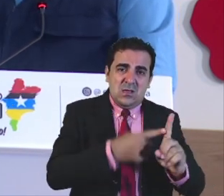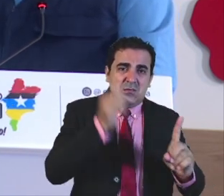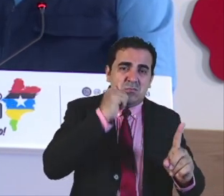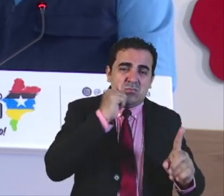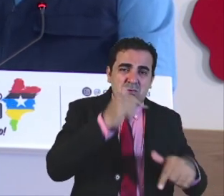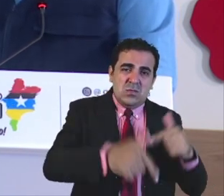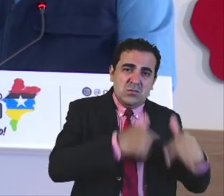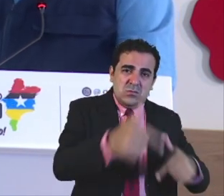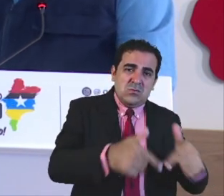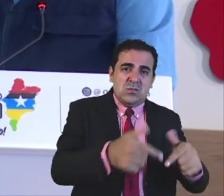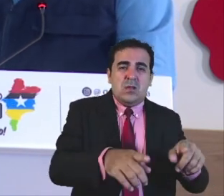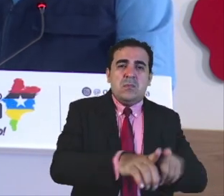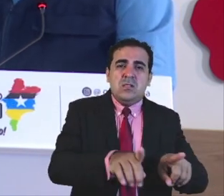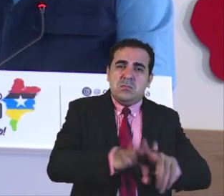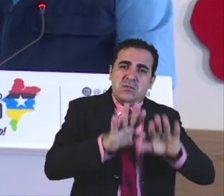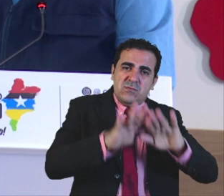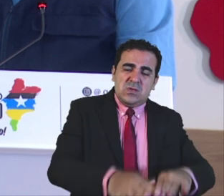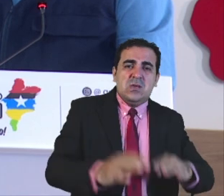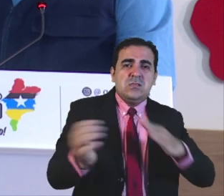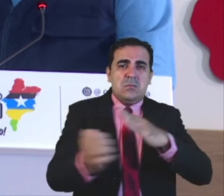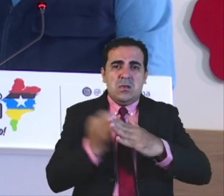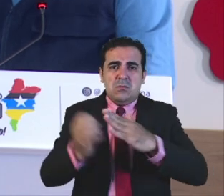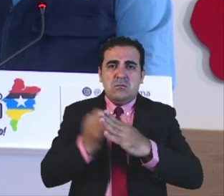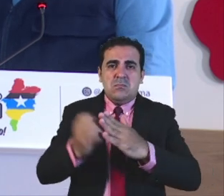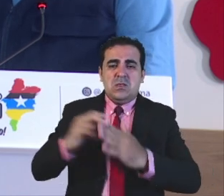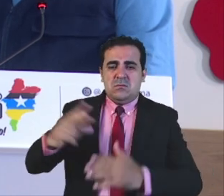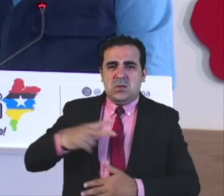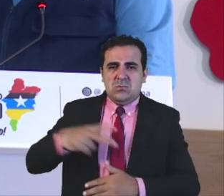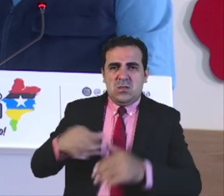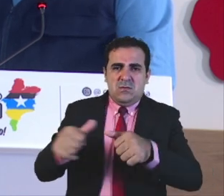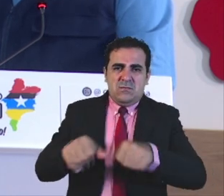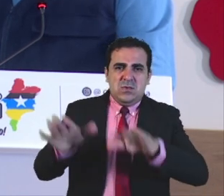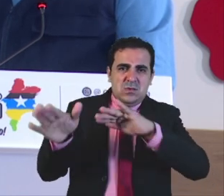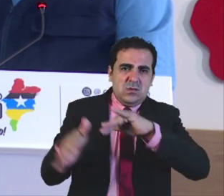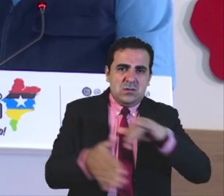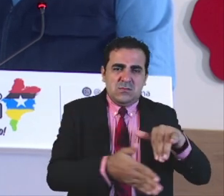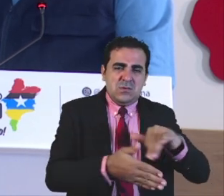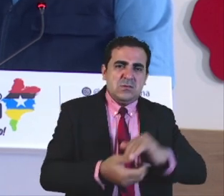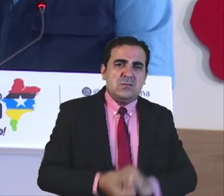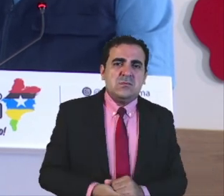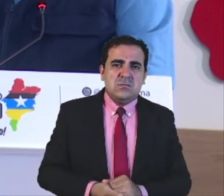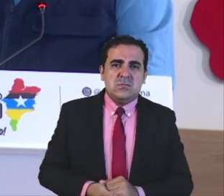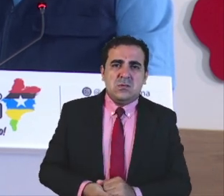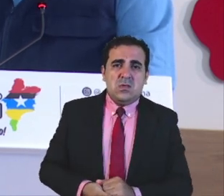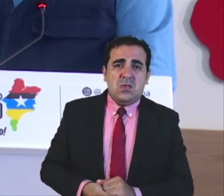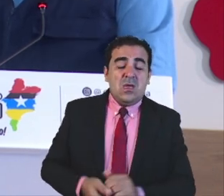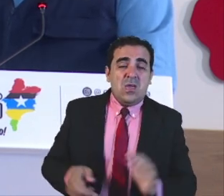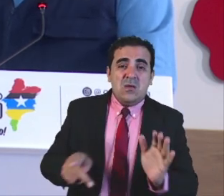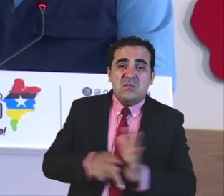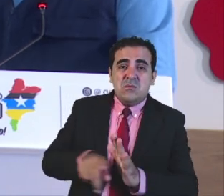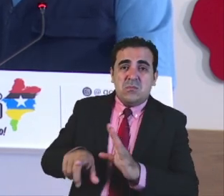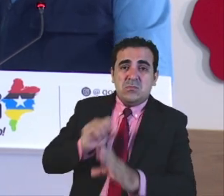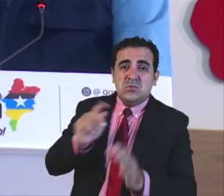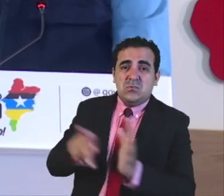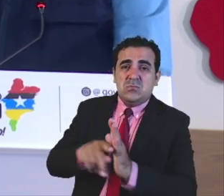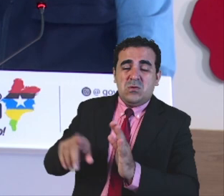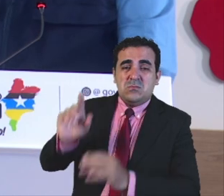serviço público quanto nas empresas privadas Essa é uma diretriz nacional